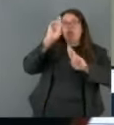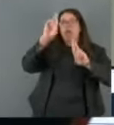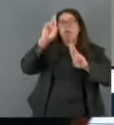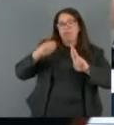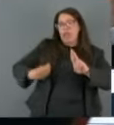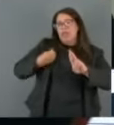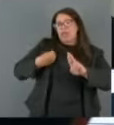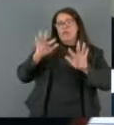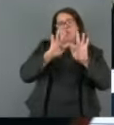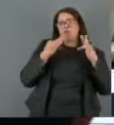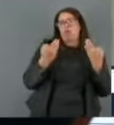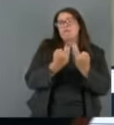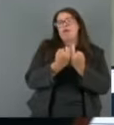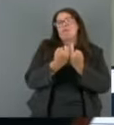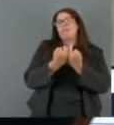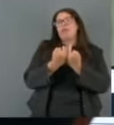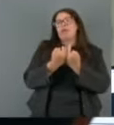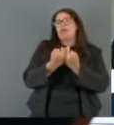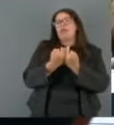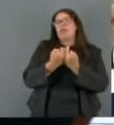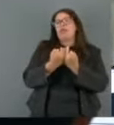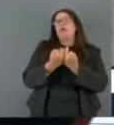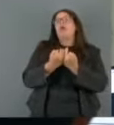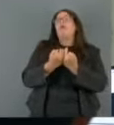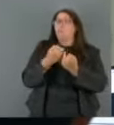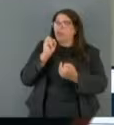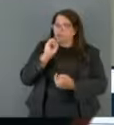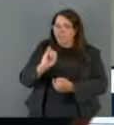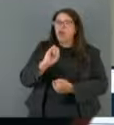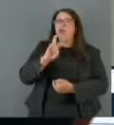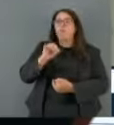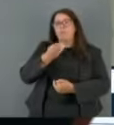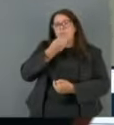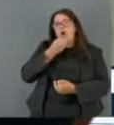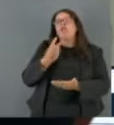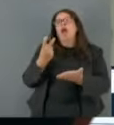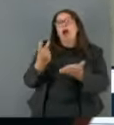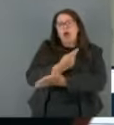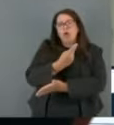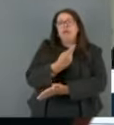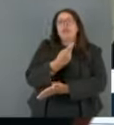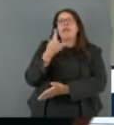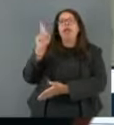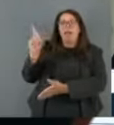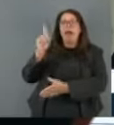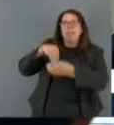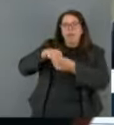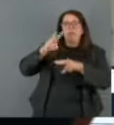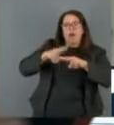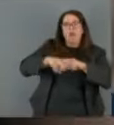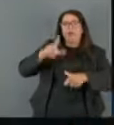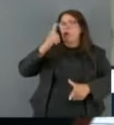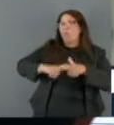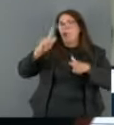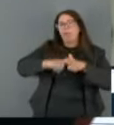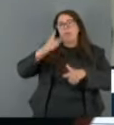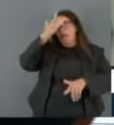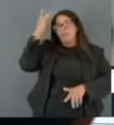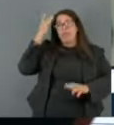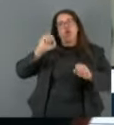porque senão teríamos aí até a possibilidade de rebeliões muito grandes. Quero dizer para as senhoras e para os senhores também que essa lei de execução